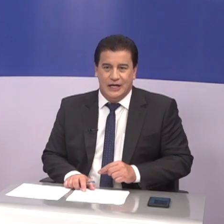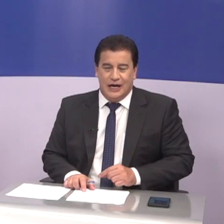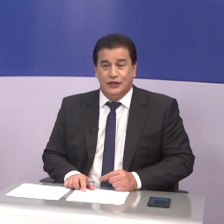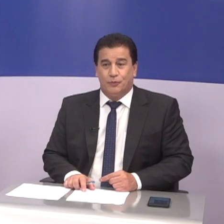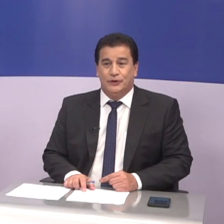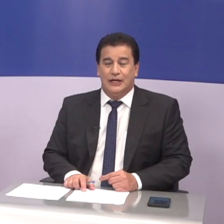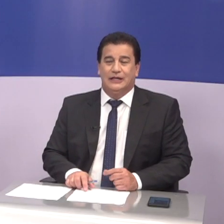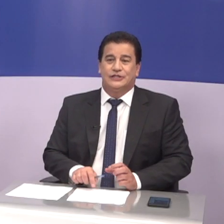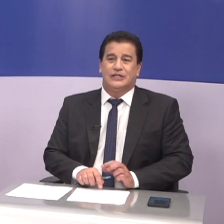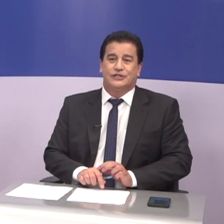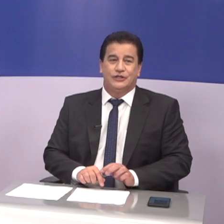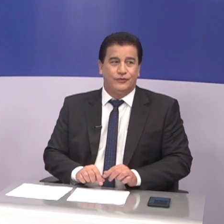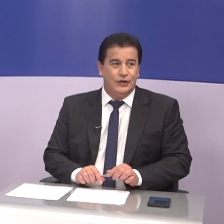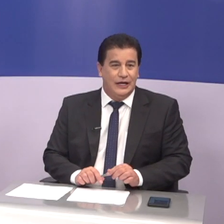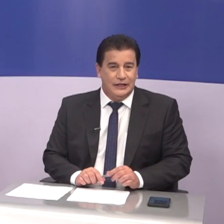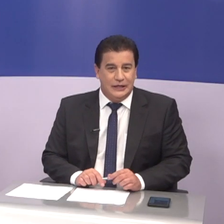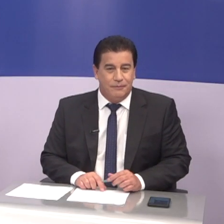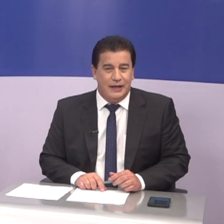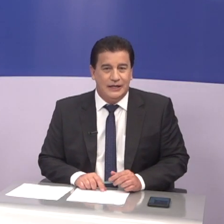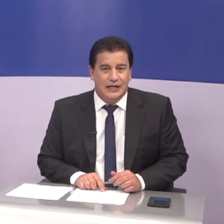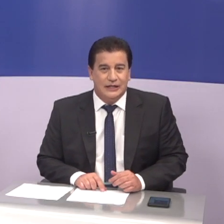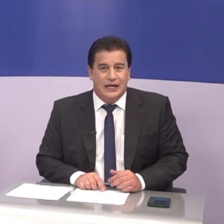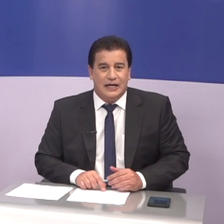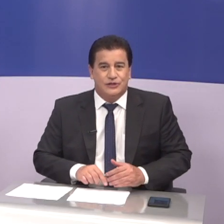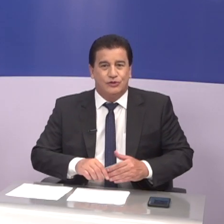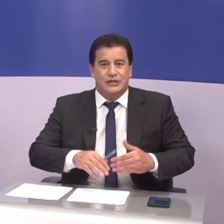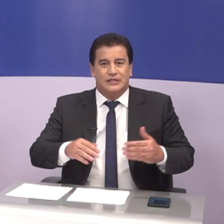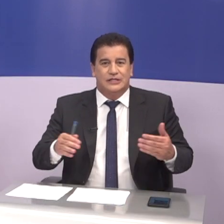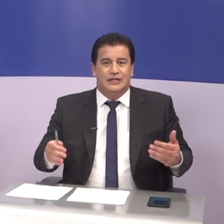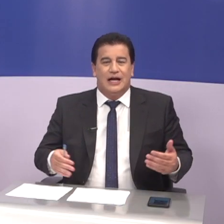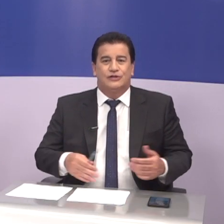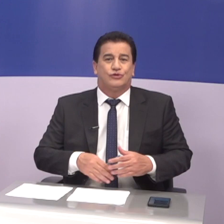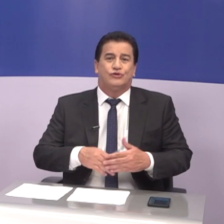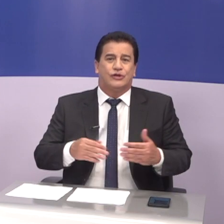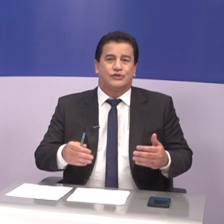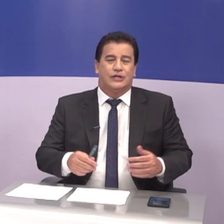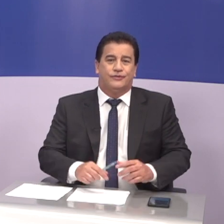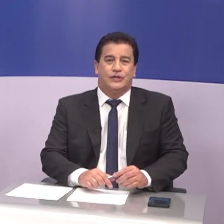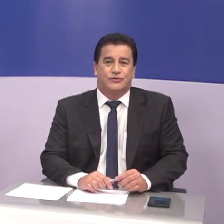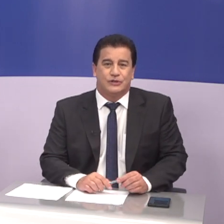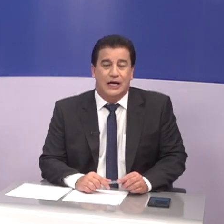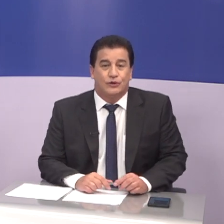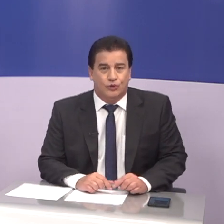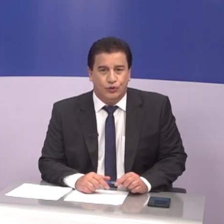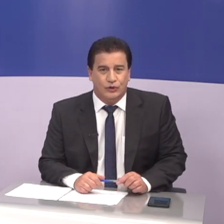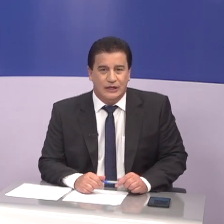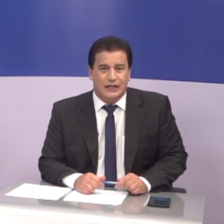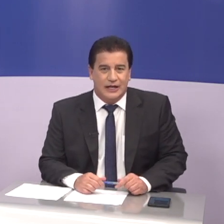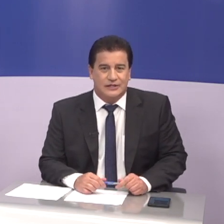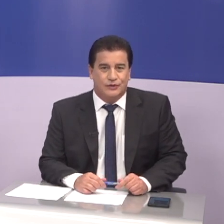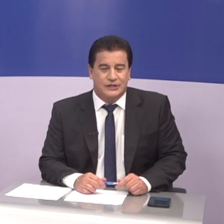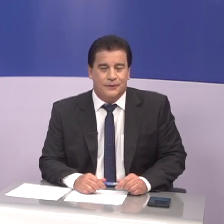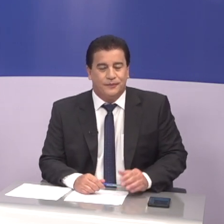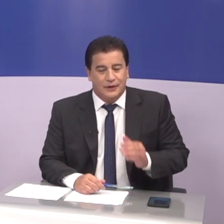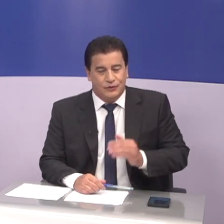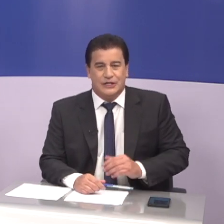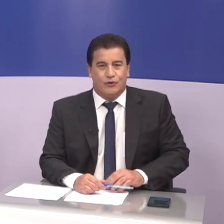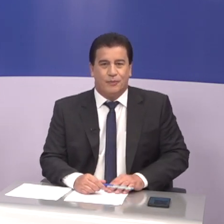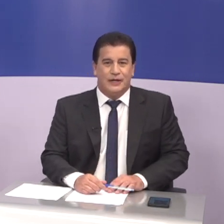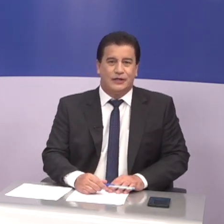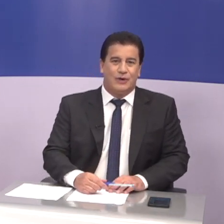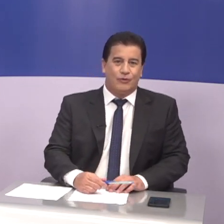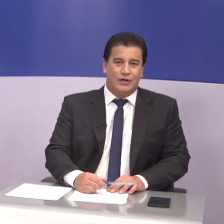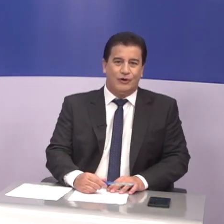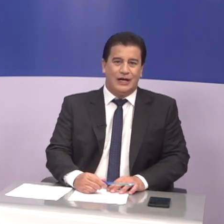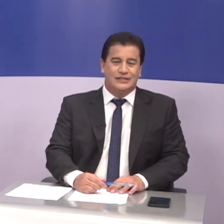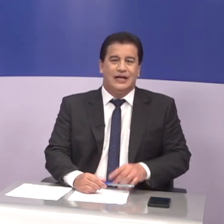notícias aqui do Poder Legislativo e também das nossas cidades, dos nossos serviços. Tudo que interessa a você, você